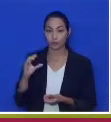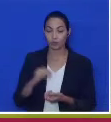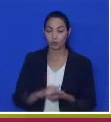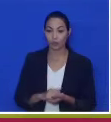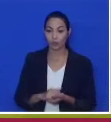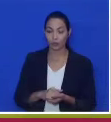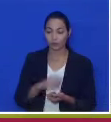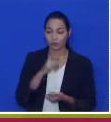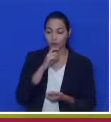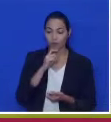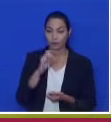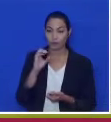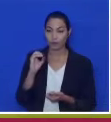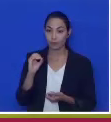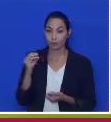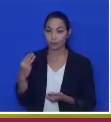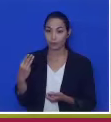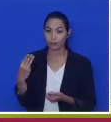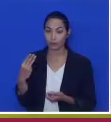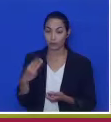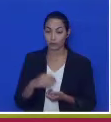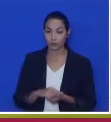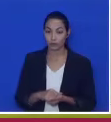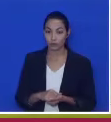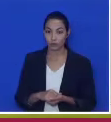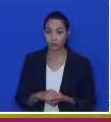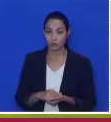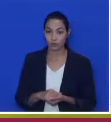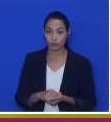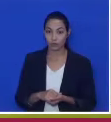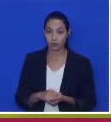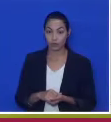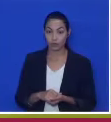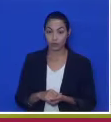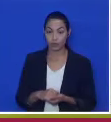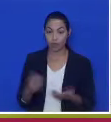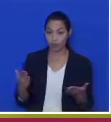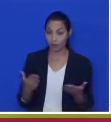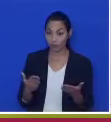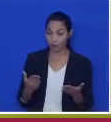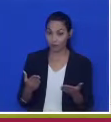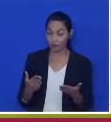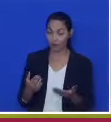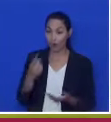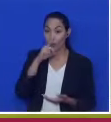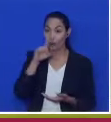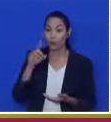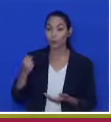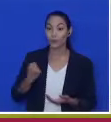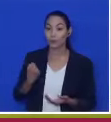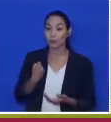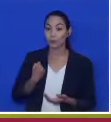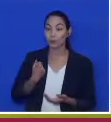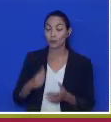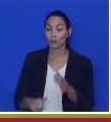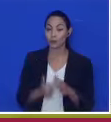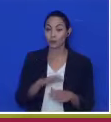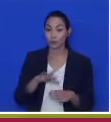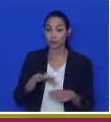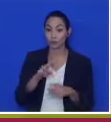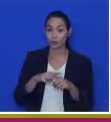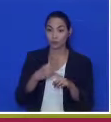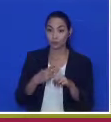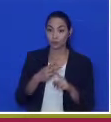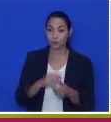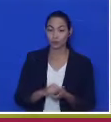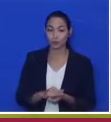R$ 1.813.980,88. Bola verde 03. Verde 03. Agora, hein, o sexto e último número do primeiro